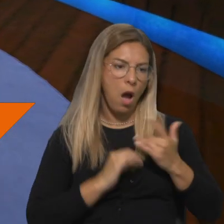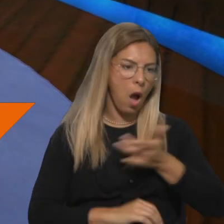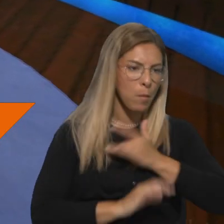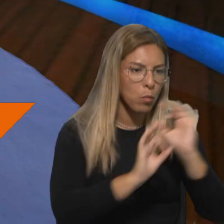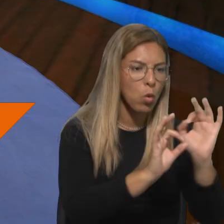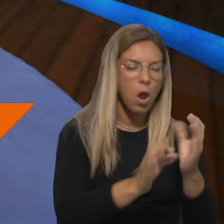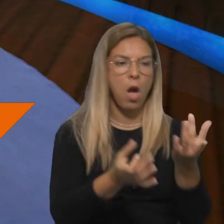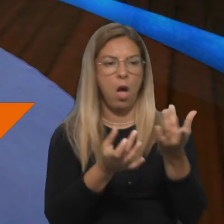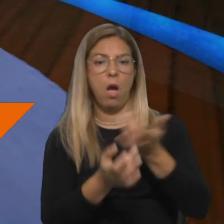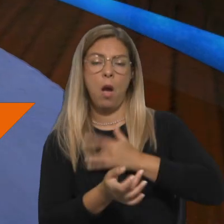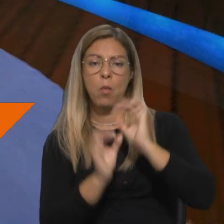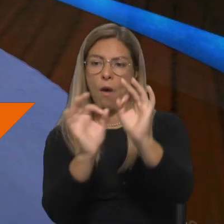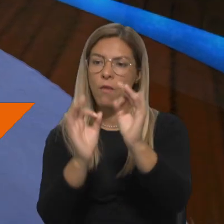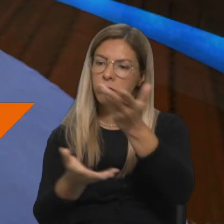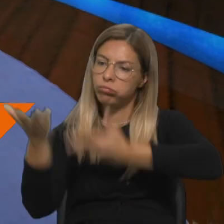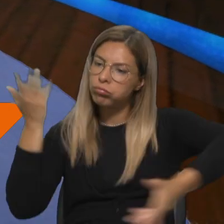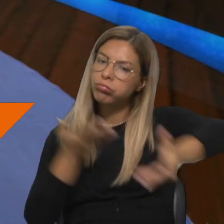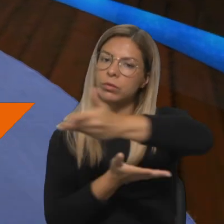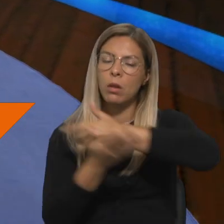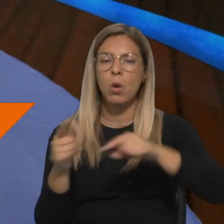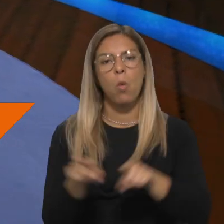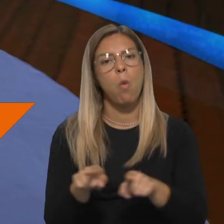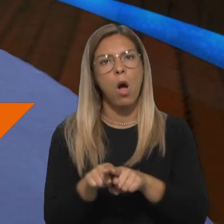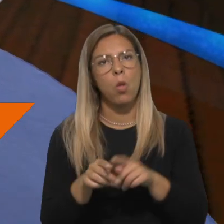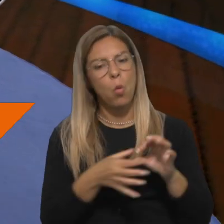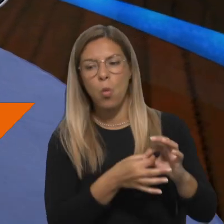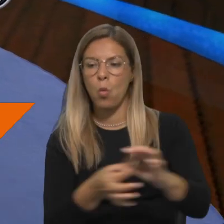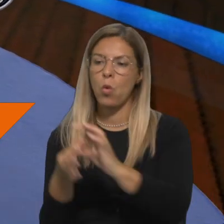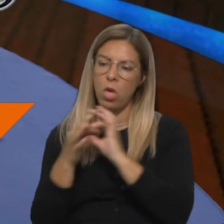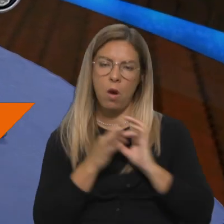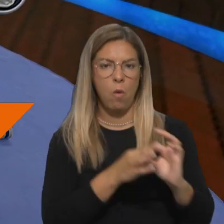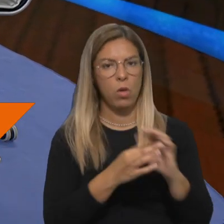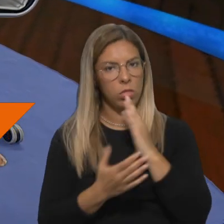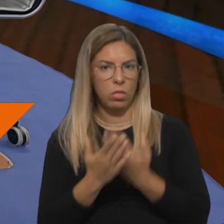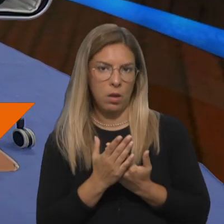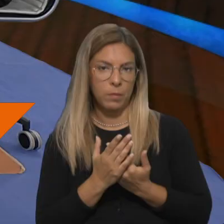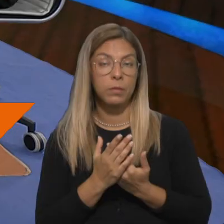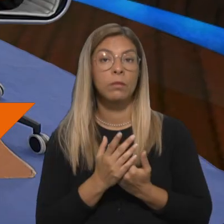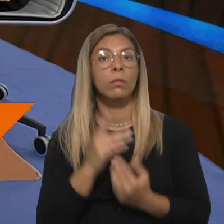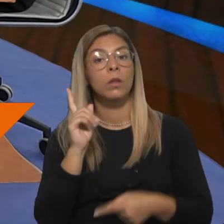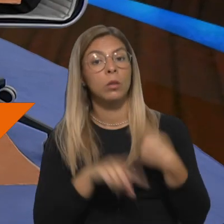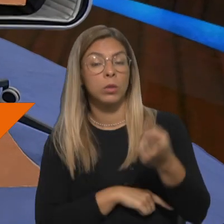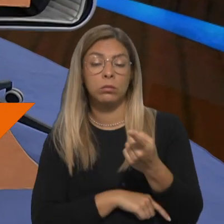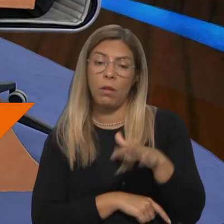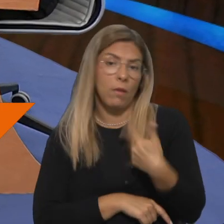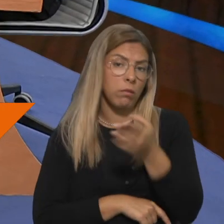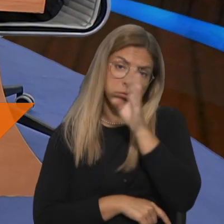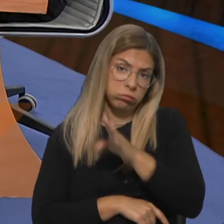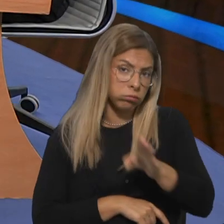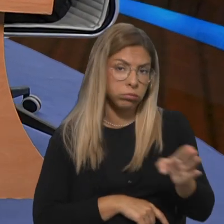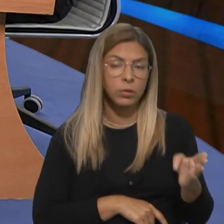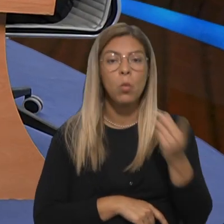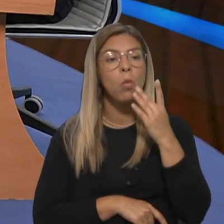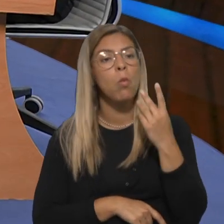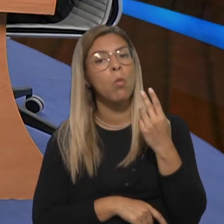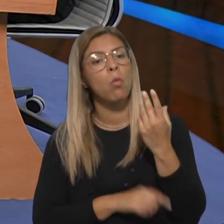pedimos-lhe que Ele fique entre nós e que Ele faça a unidade entre nós. Só Ele é que consegue fazer. E depois isso concretiza-se, porque a unidade leva-nos